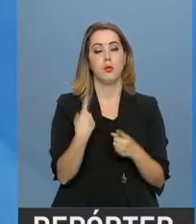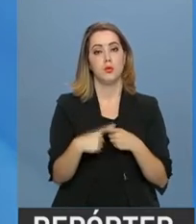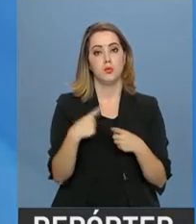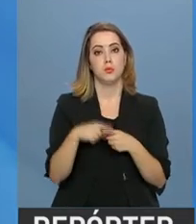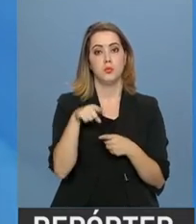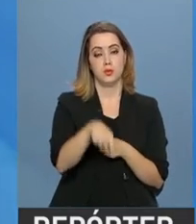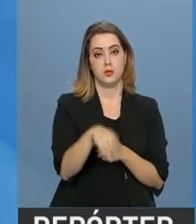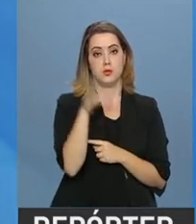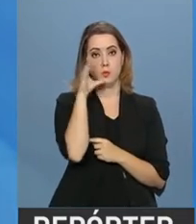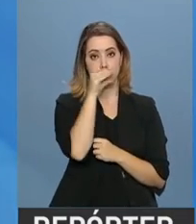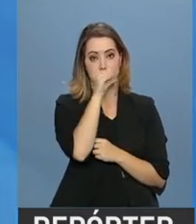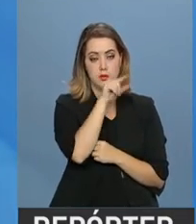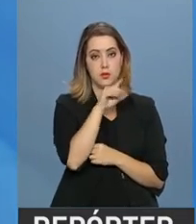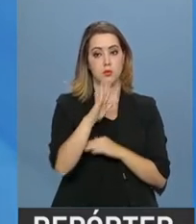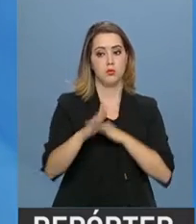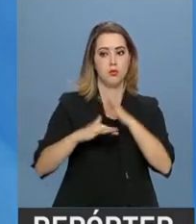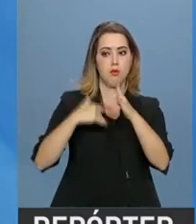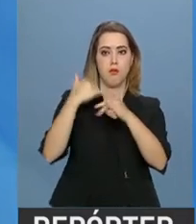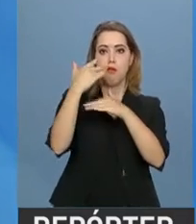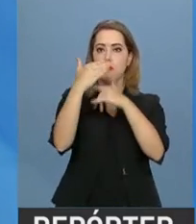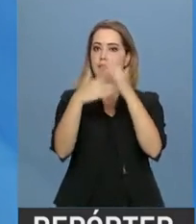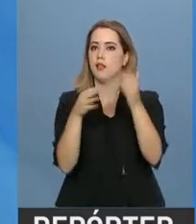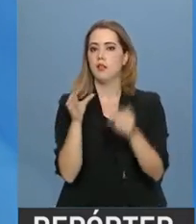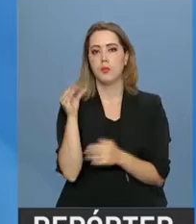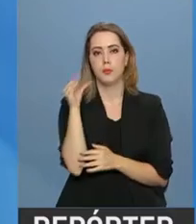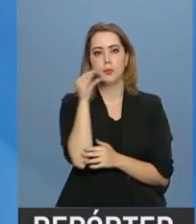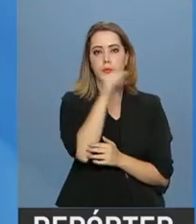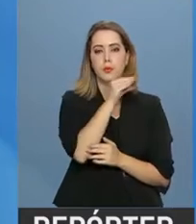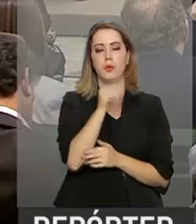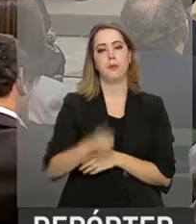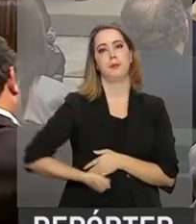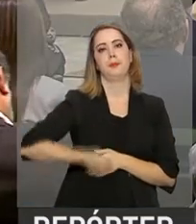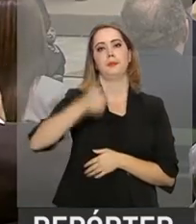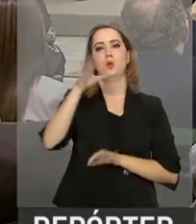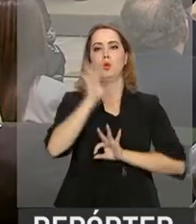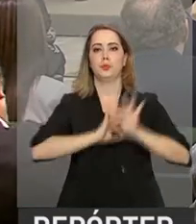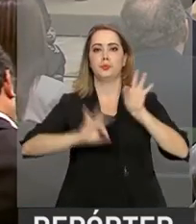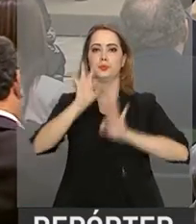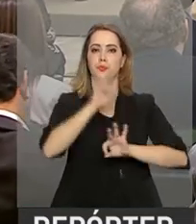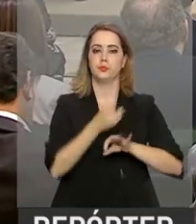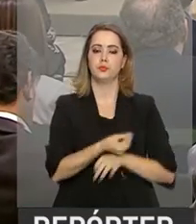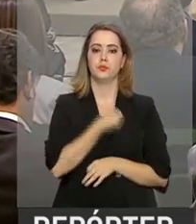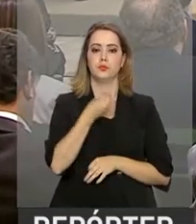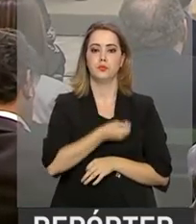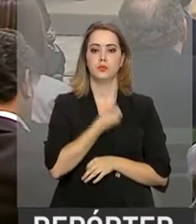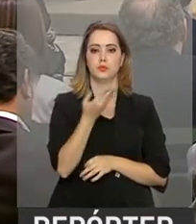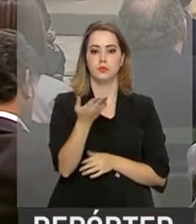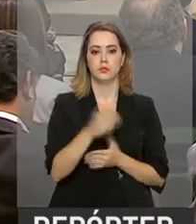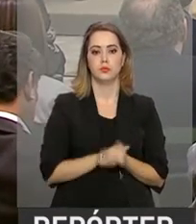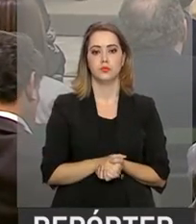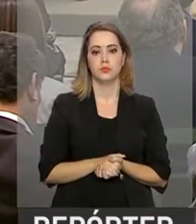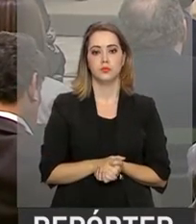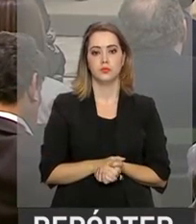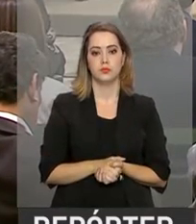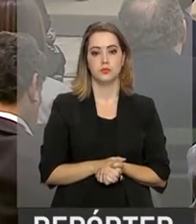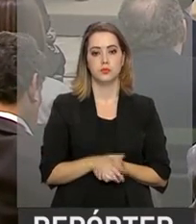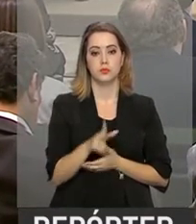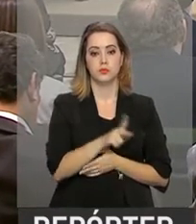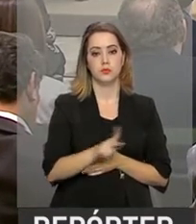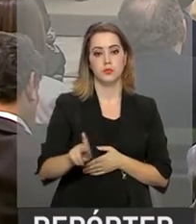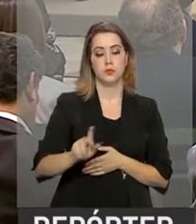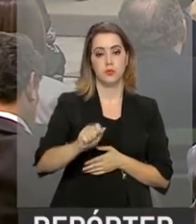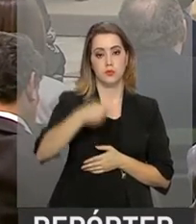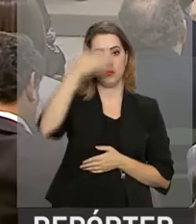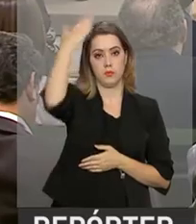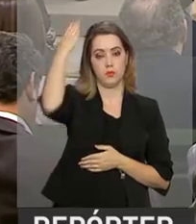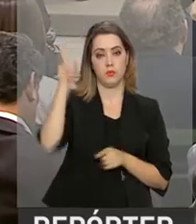esse adolescente se tornará um adulto mais preparado para a vida. Em seu discurso, Michel Temer destacou que o programa quer